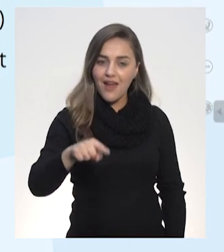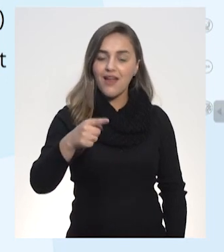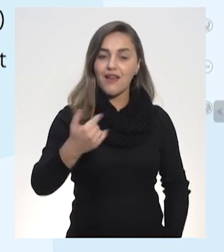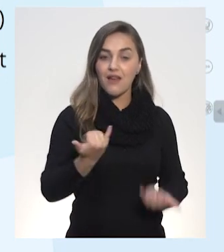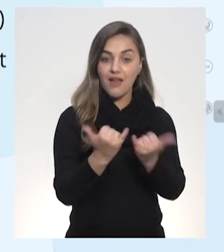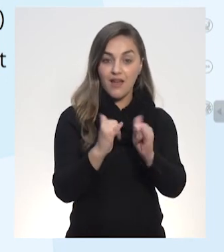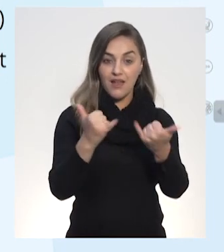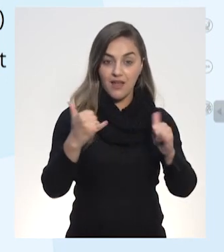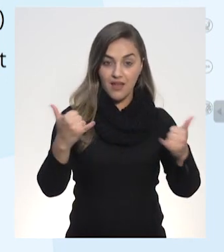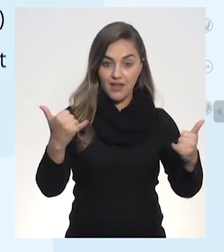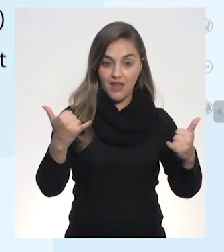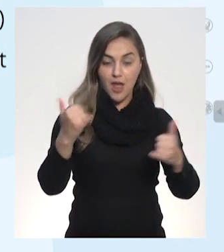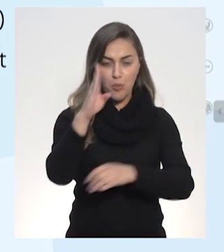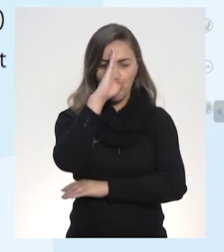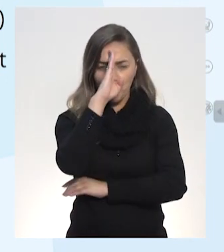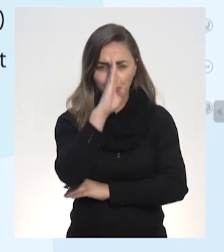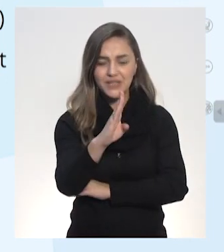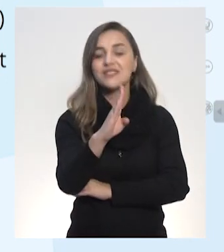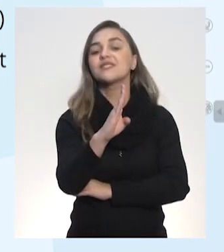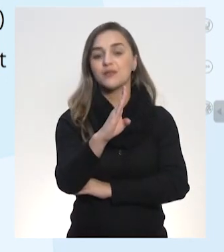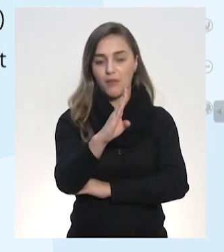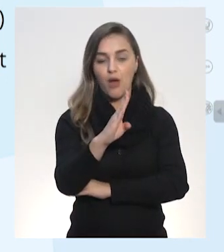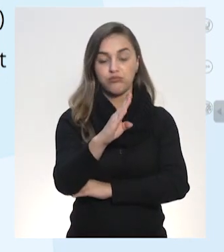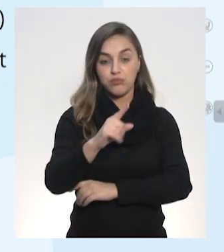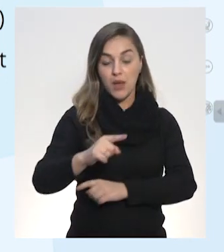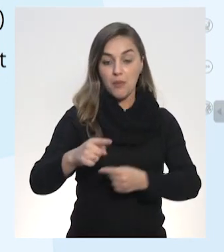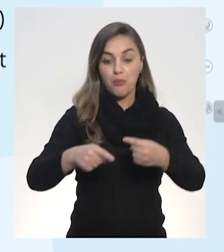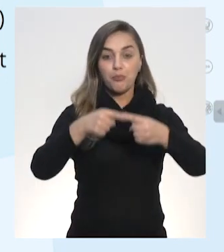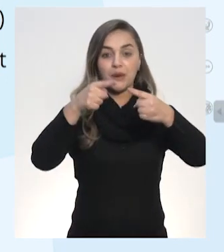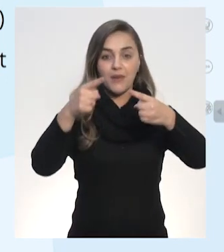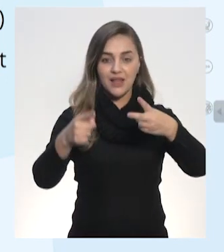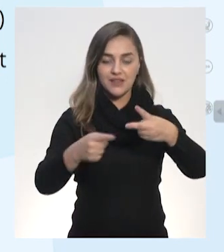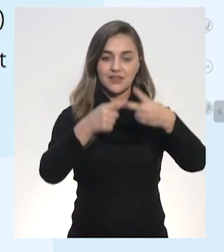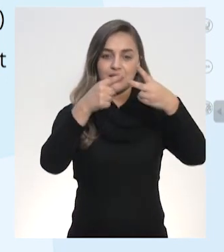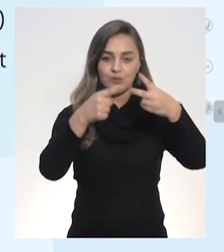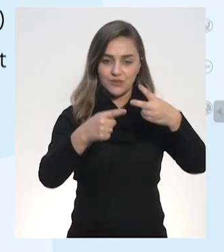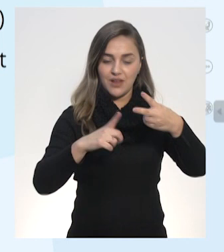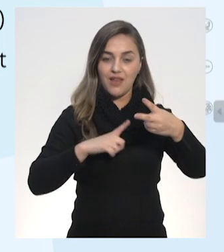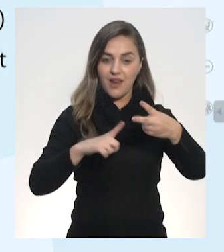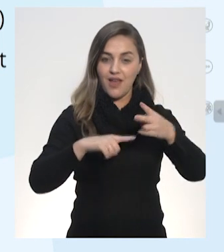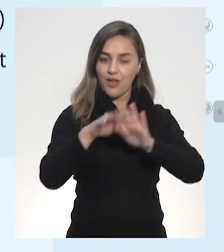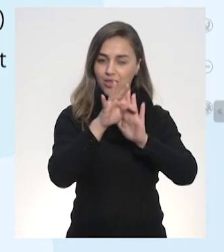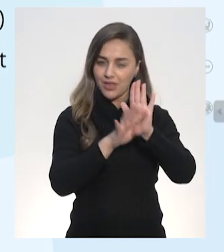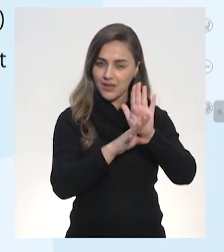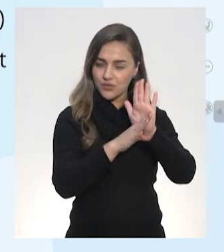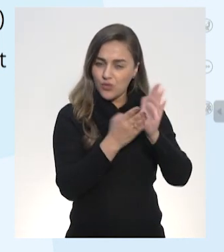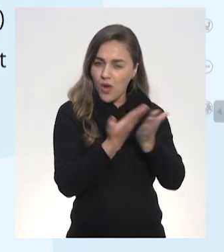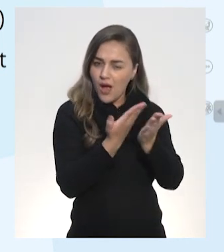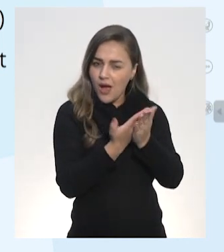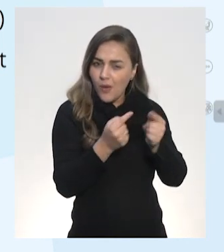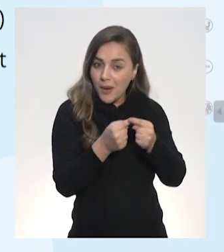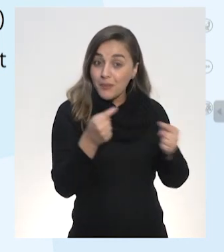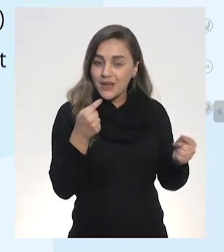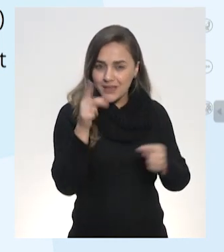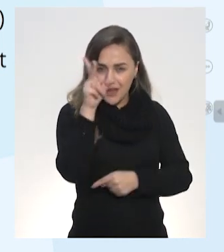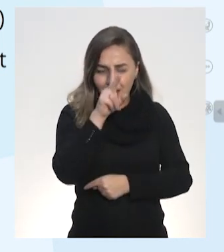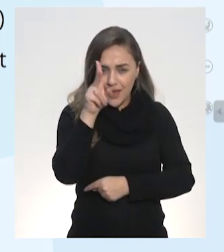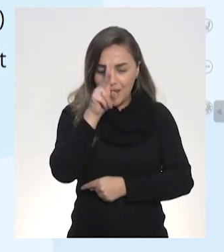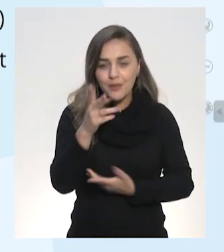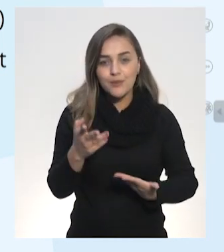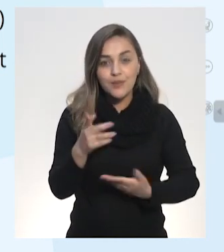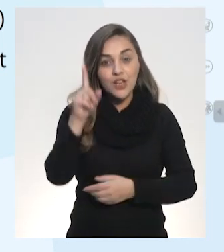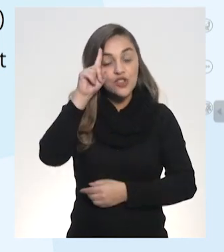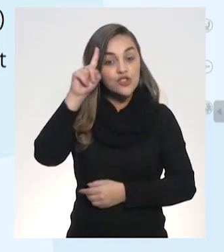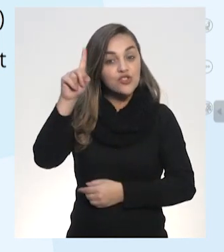tem primária e secundária, e aí são aqueles textos que a gente viu numa aula anterior. Aí. A gente viu lá naquela aula do